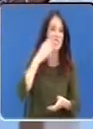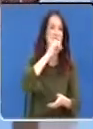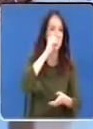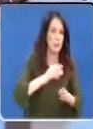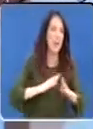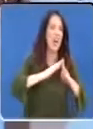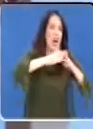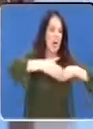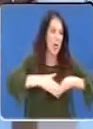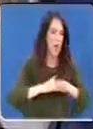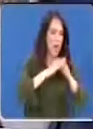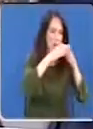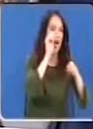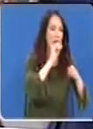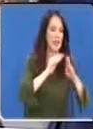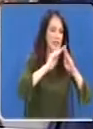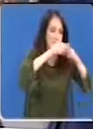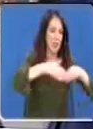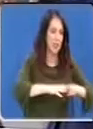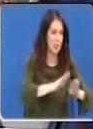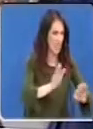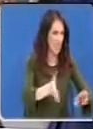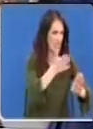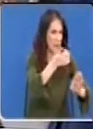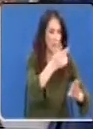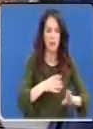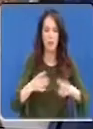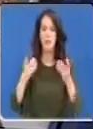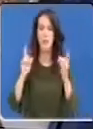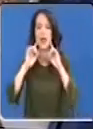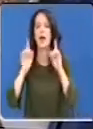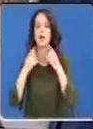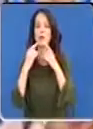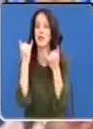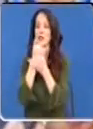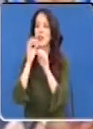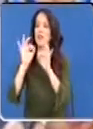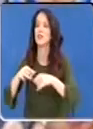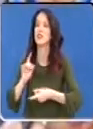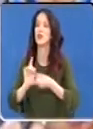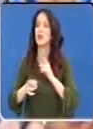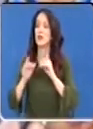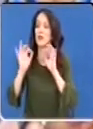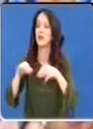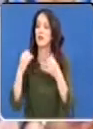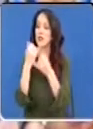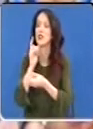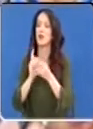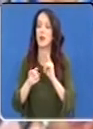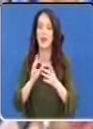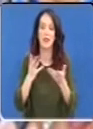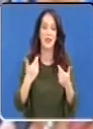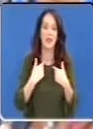Se calhar vou cantar. Na música, o que é o final feliz? É o tema. O final feliz é mesmo. As minhas filhas, quando eu já não estiver